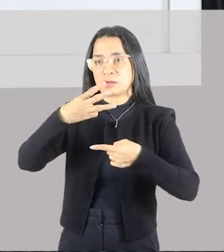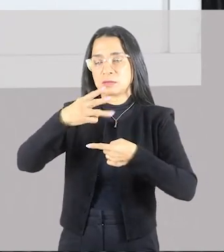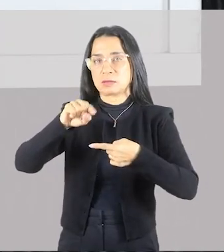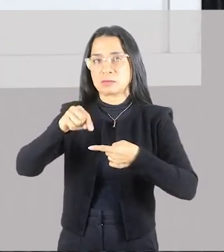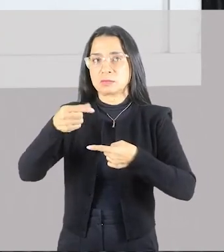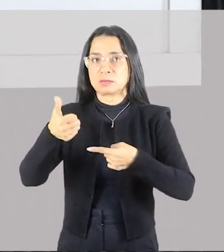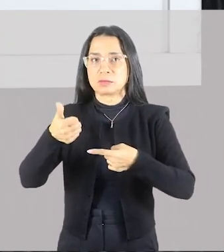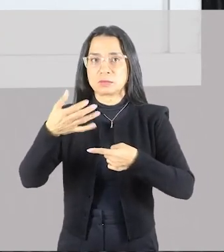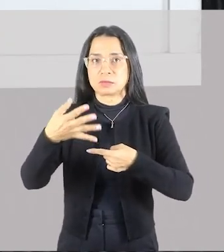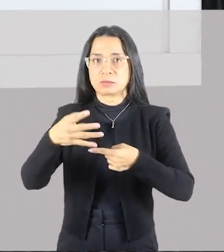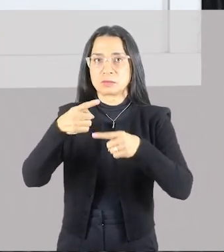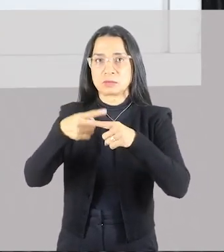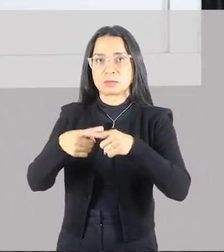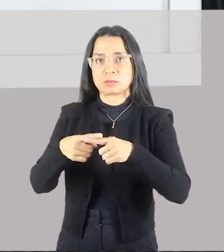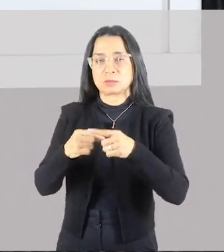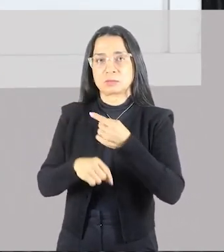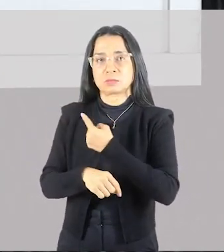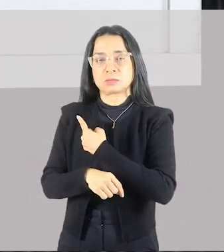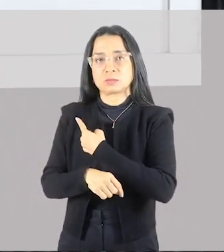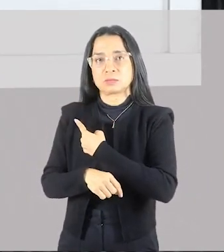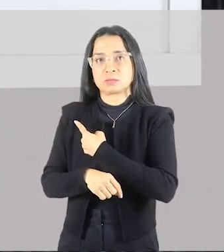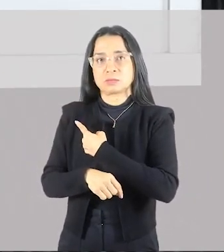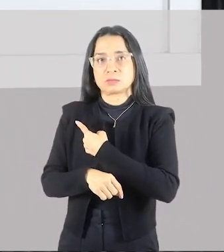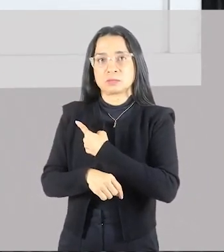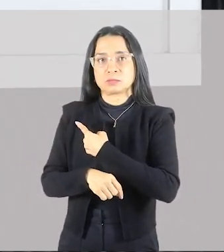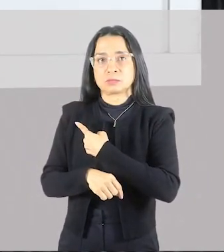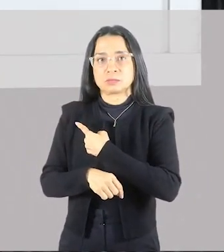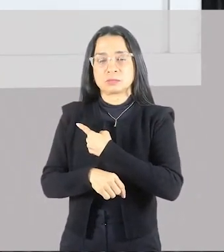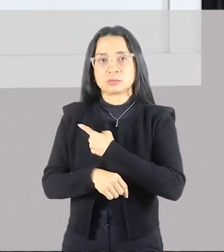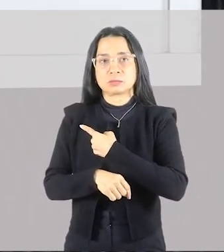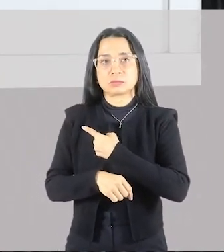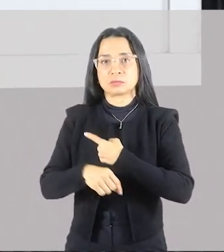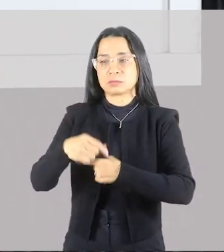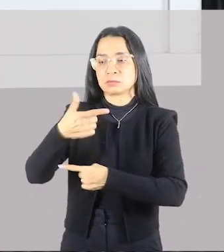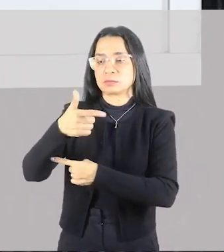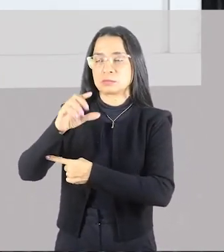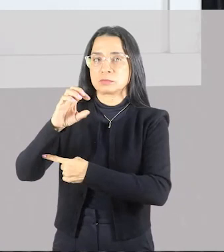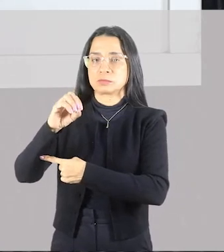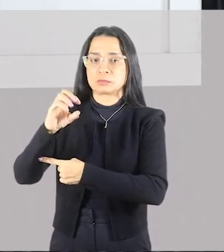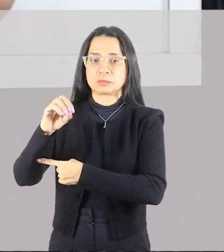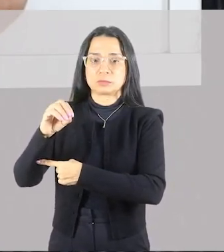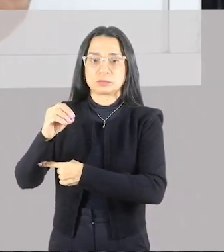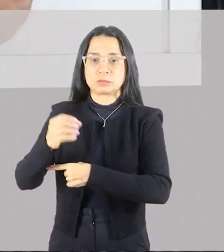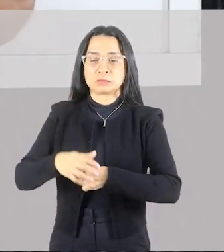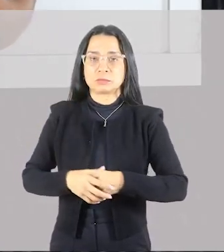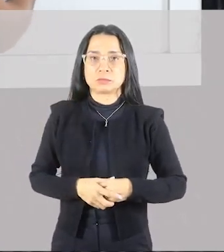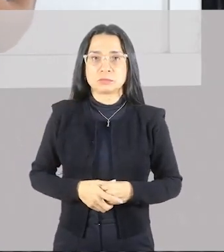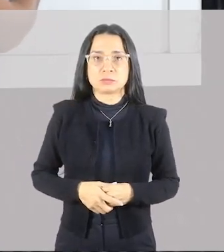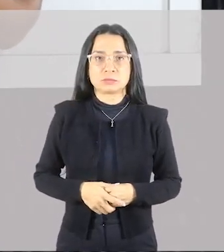multiplicado. Se você divide 400 por 2, você vai encontrar 200, né?